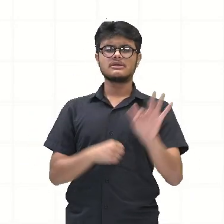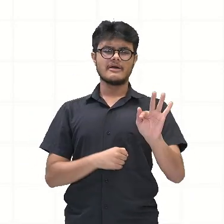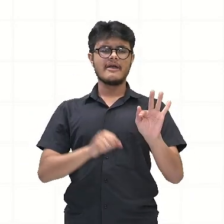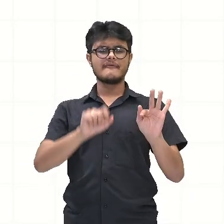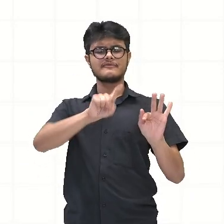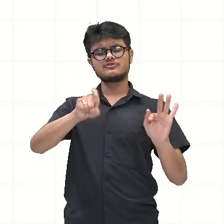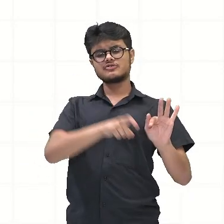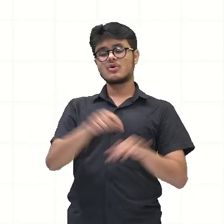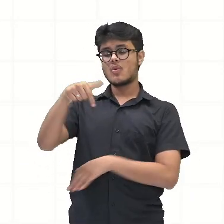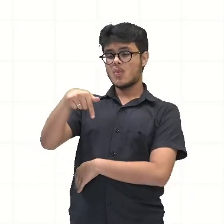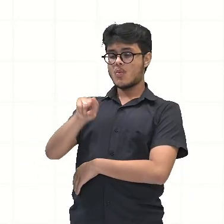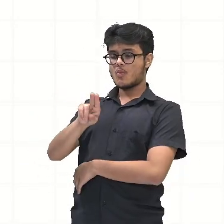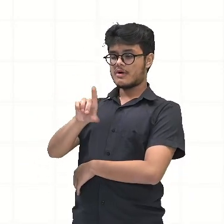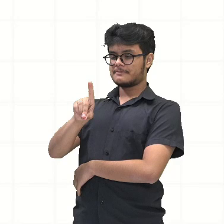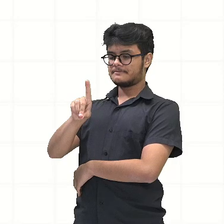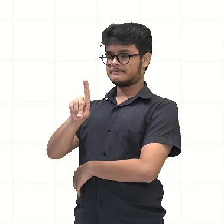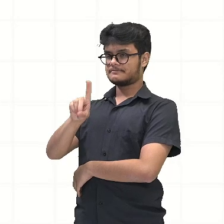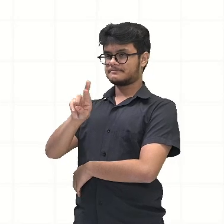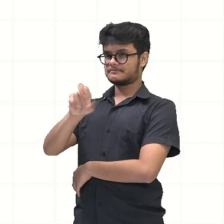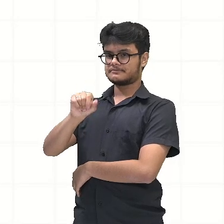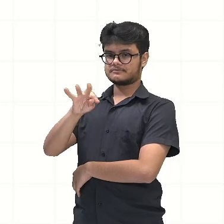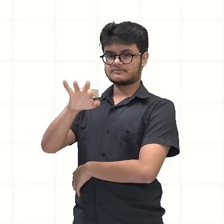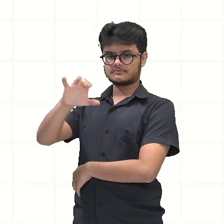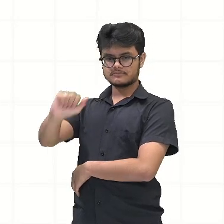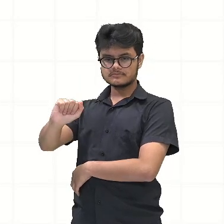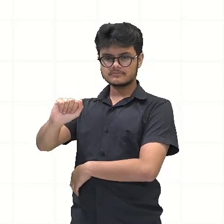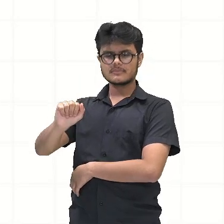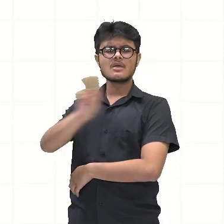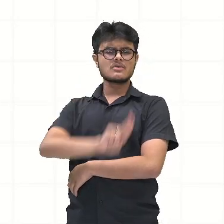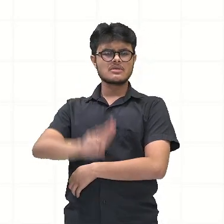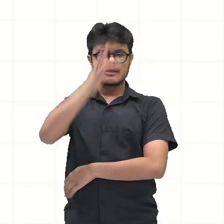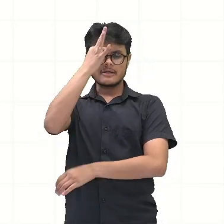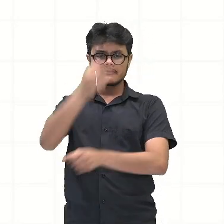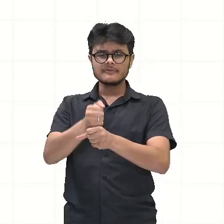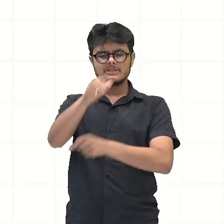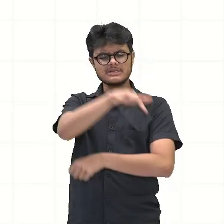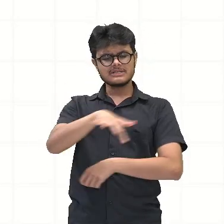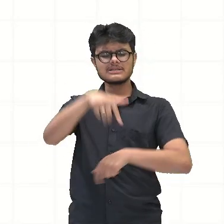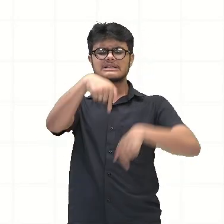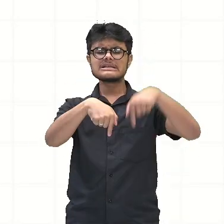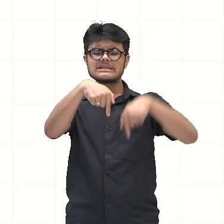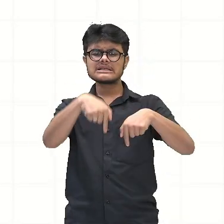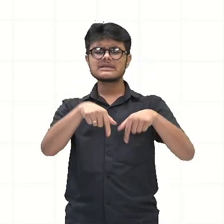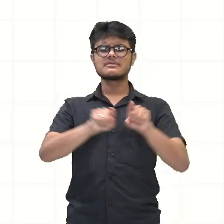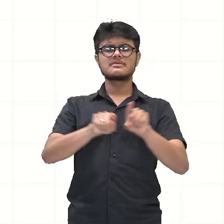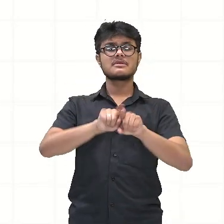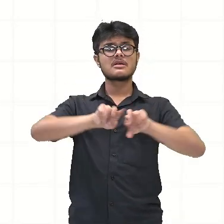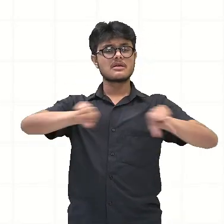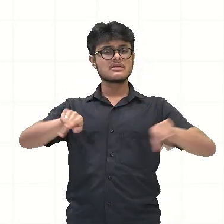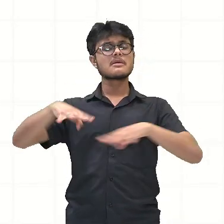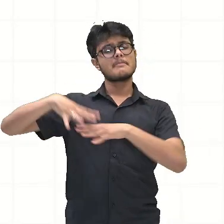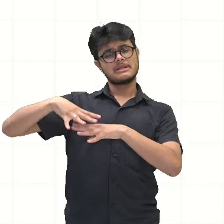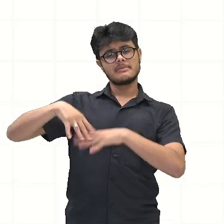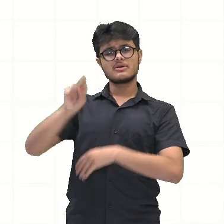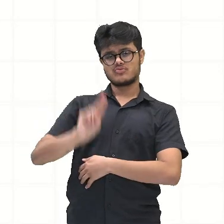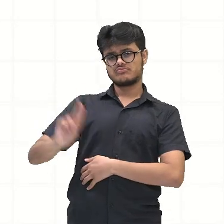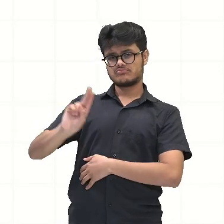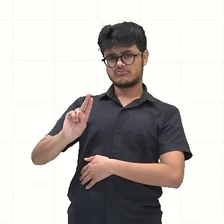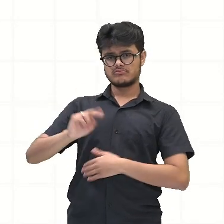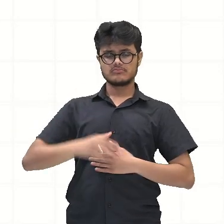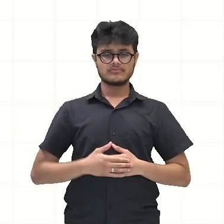quadrática, tá bom? Função essa que é muito utilizada na física, na química, na própria matemática, tá